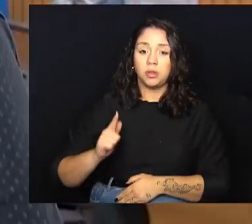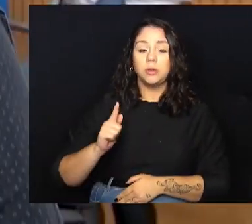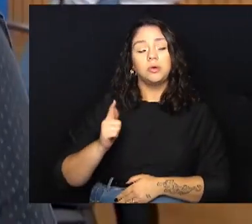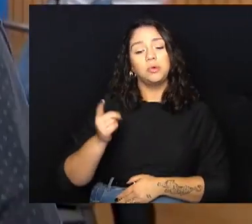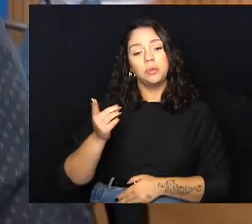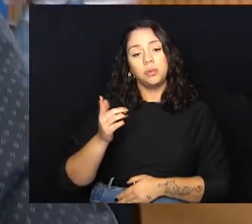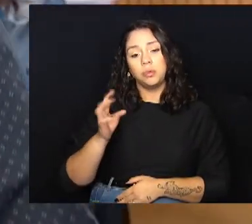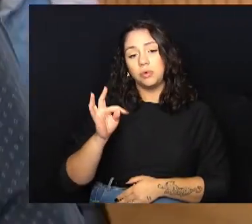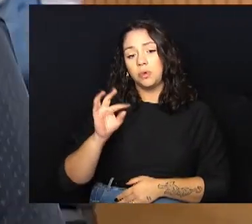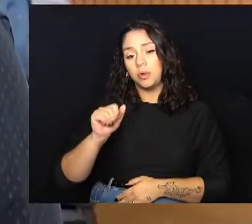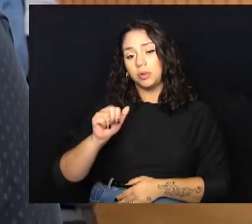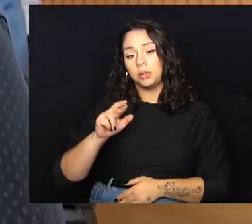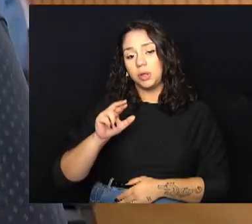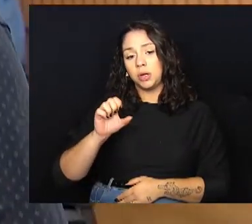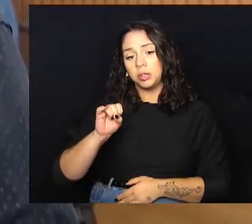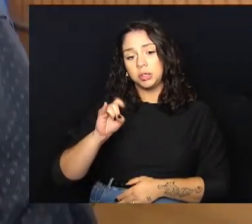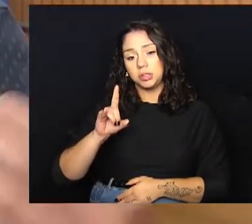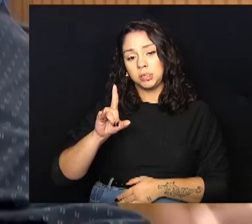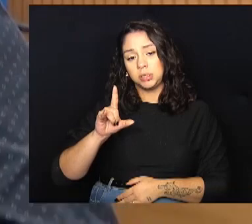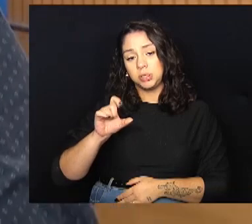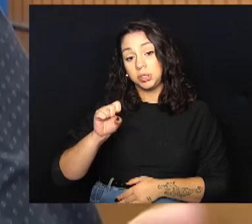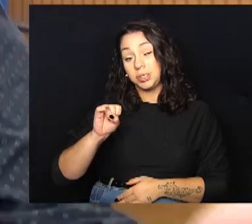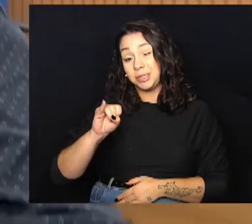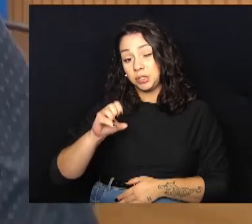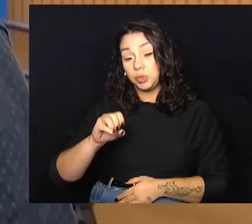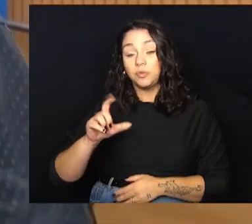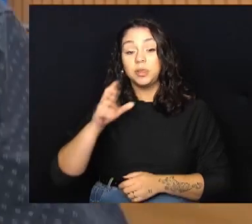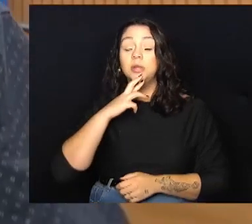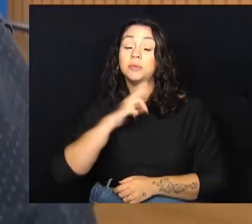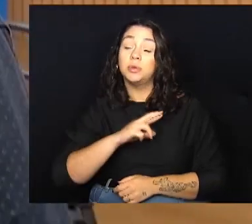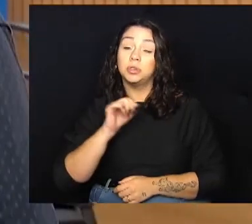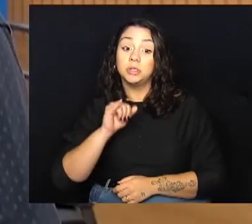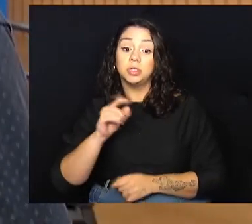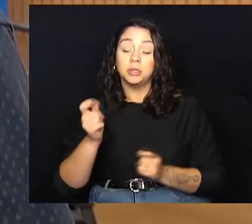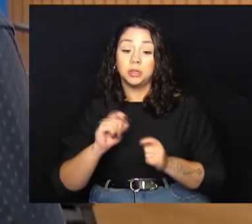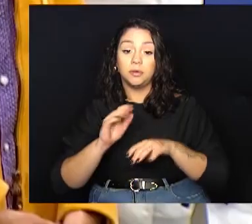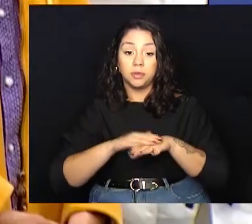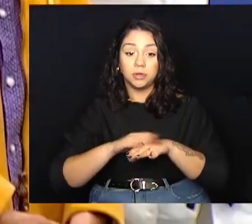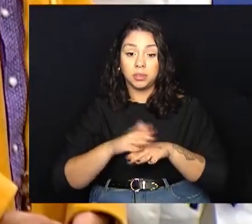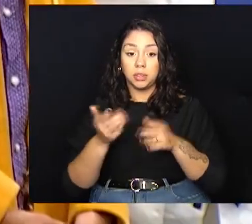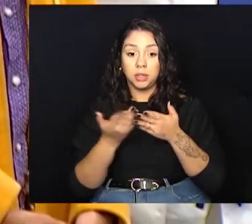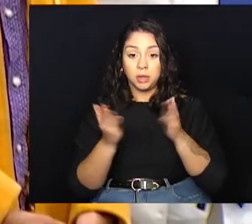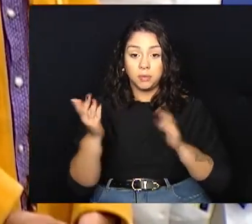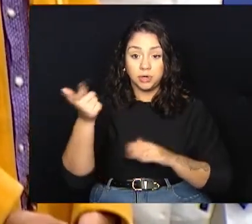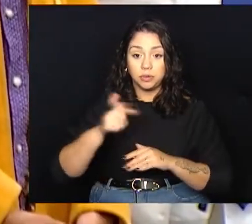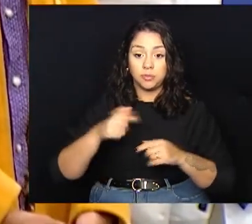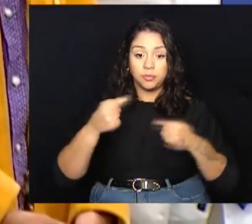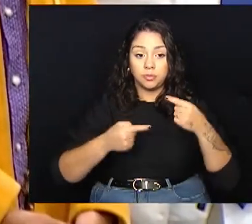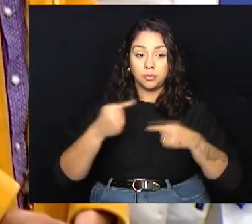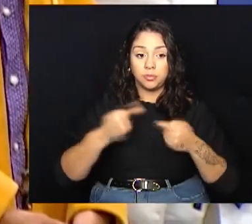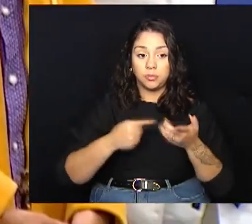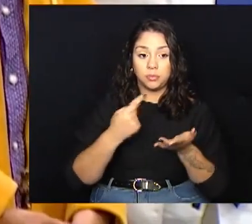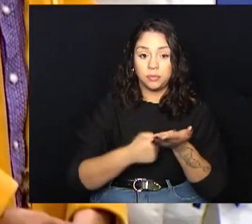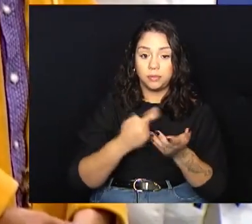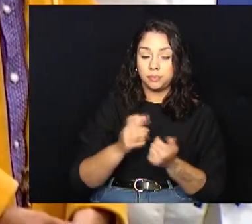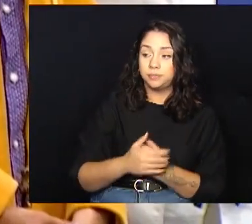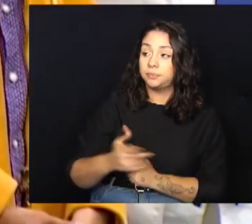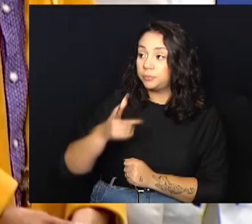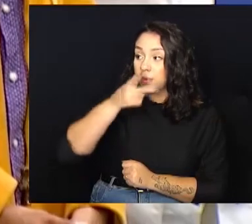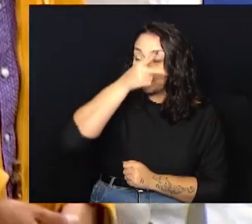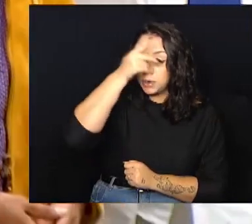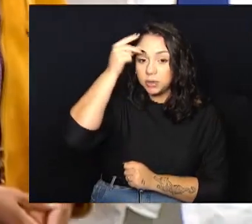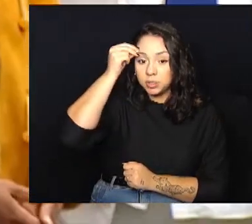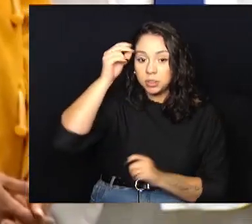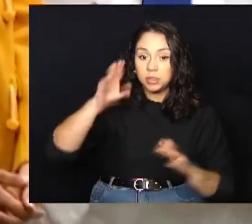dará resposta sobre o que ele pode fazer ou não E se ele tem condições de reabrir a nossa negociação além do presidente da casa Vereador